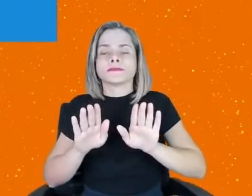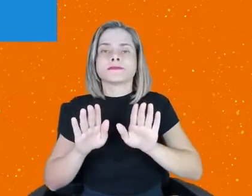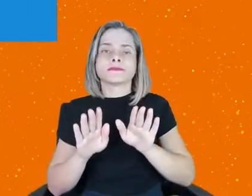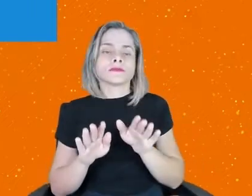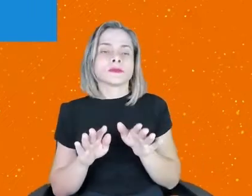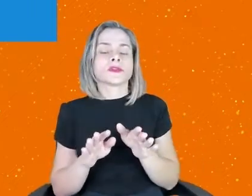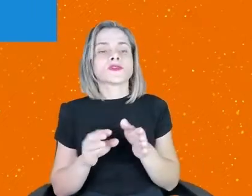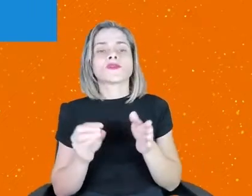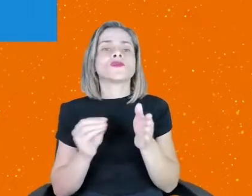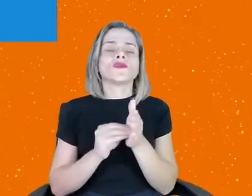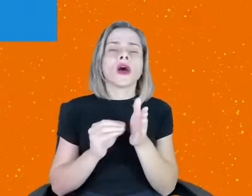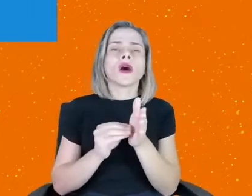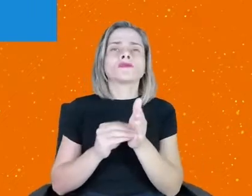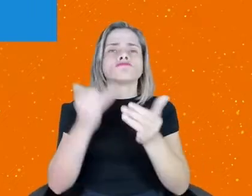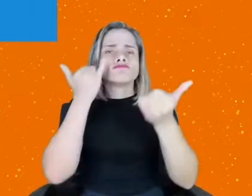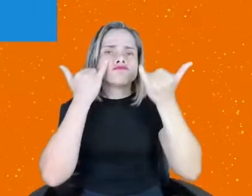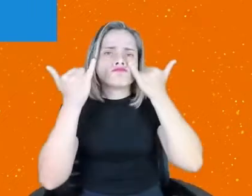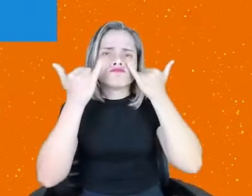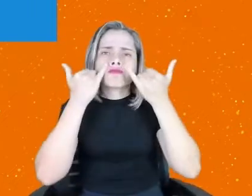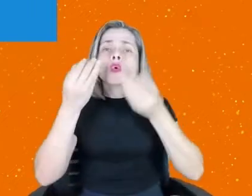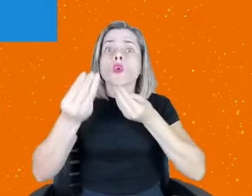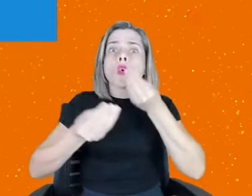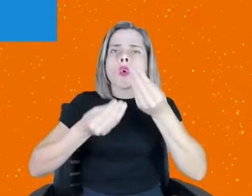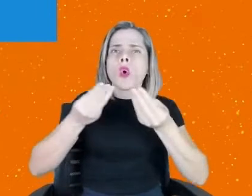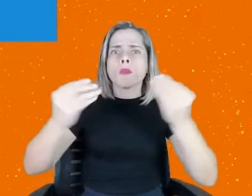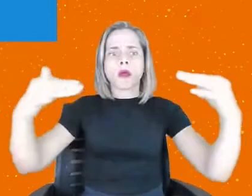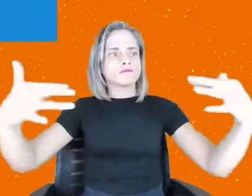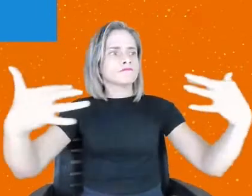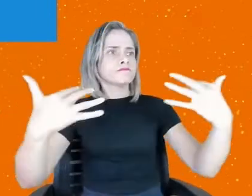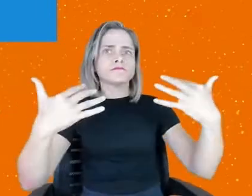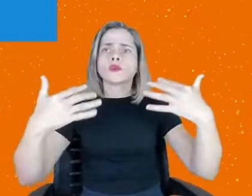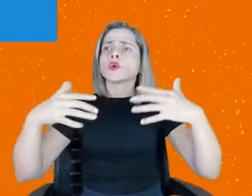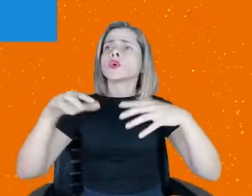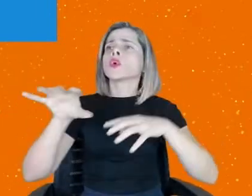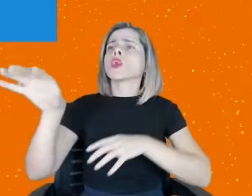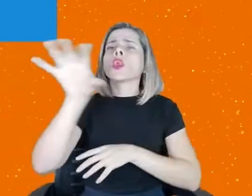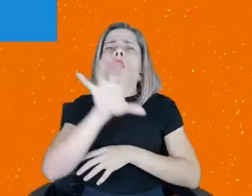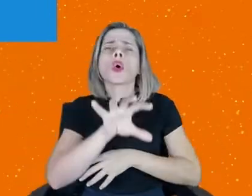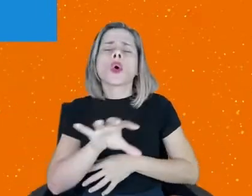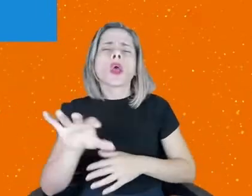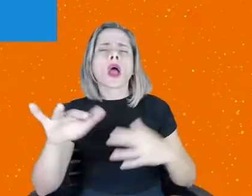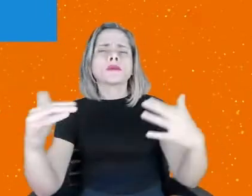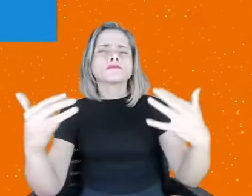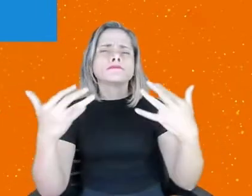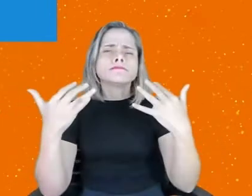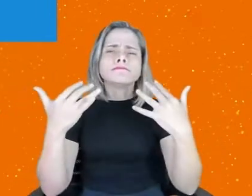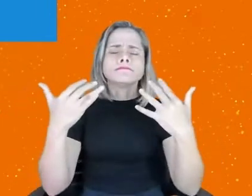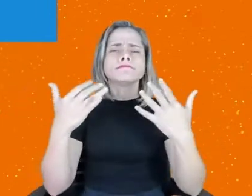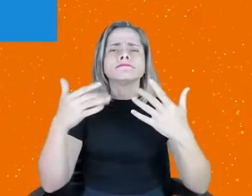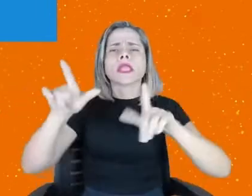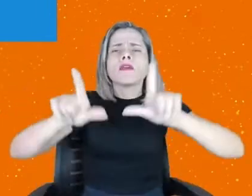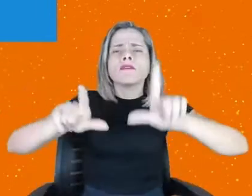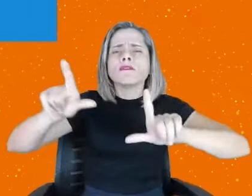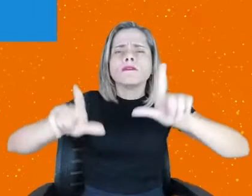de como eles estão sendo vistos aí né porque em quais regiões que que vem mais então você passa a ter acesso a uma quantidade